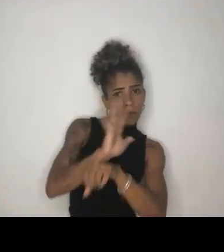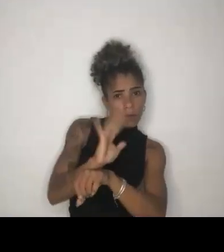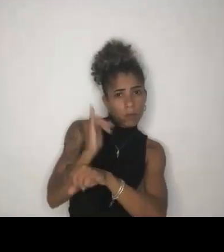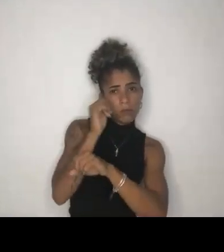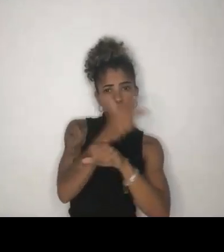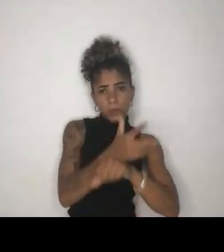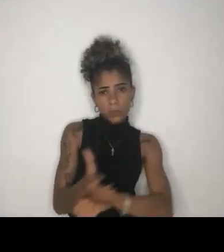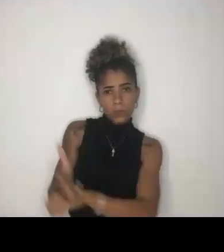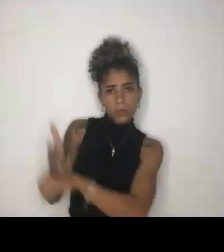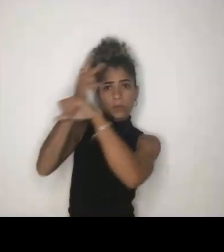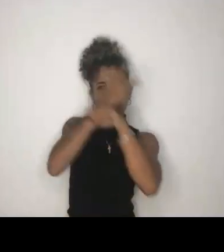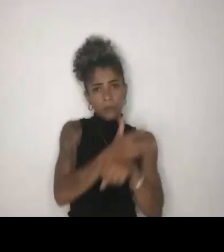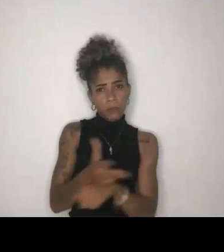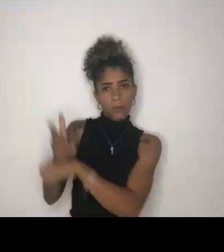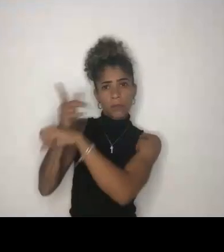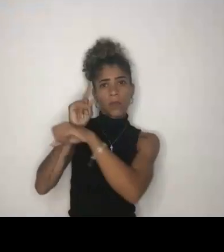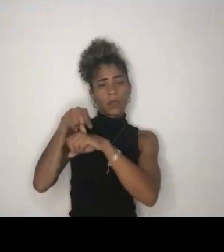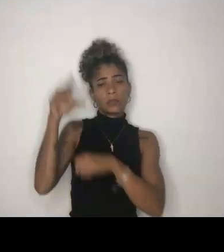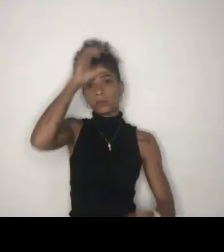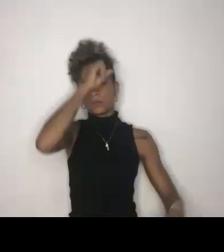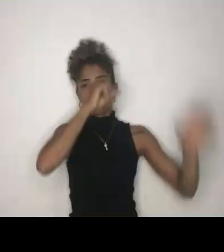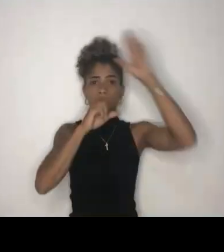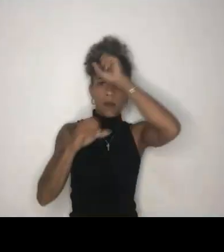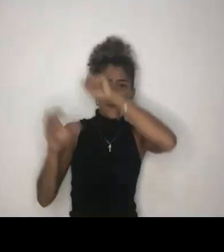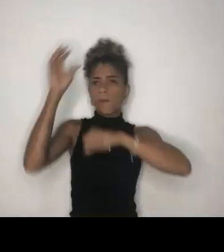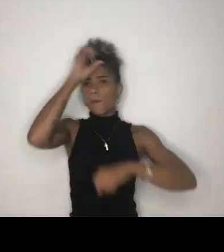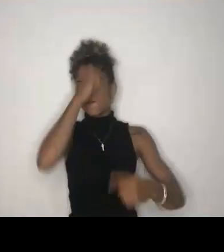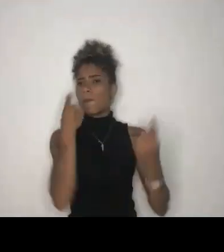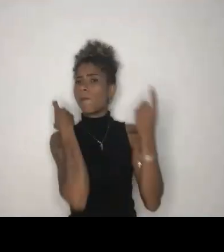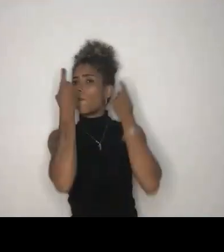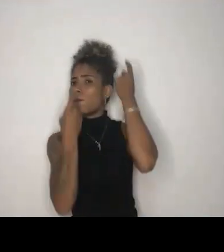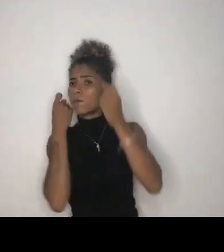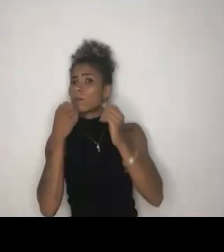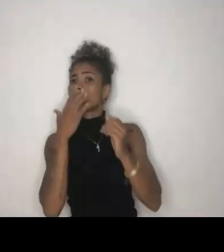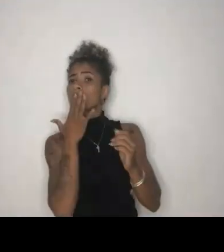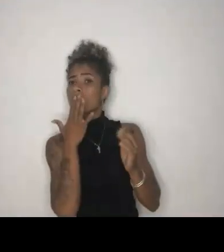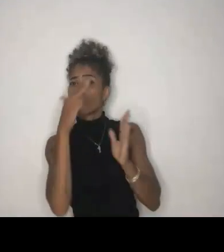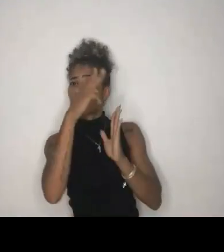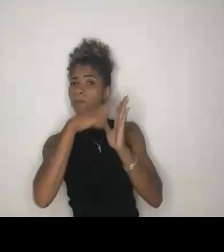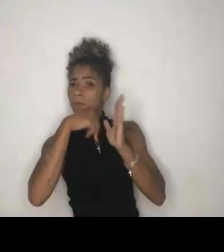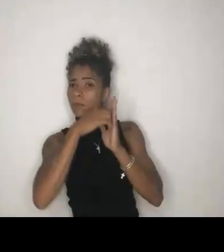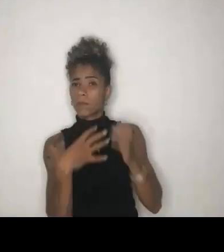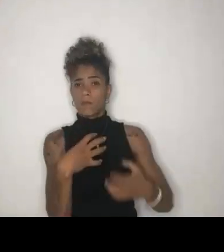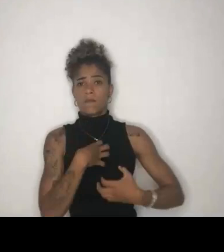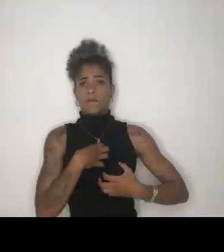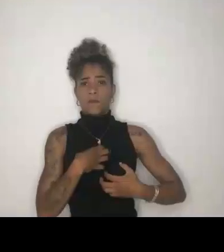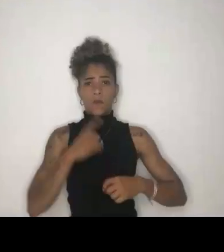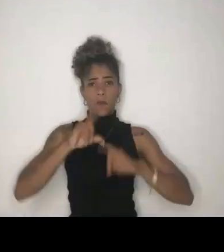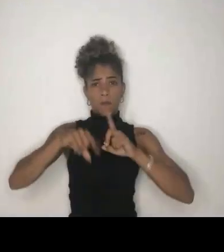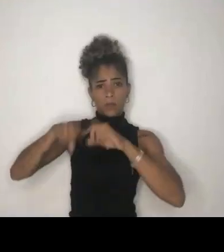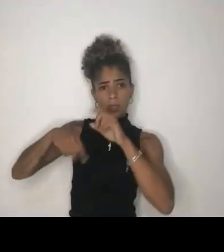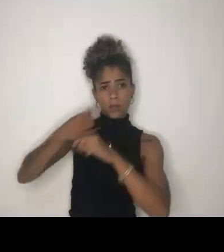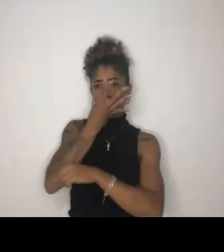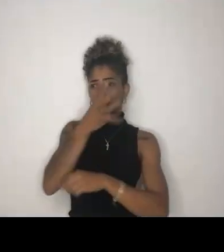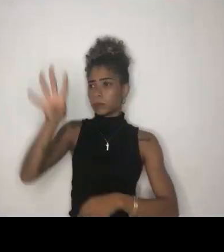trabalhar todo esse aprendizado eu comecei a me preocupar com a paleta de cor com sentido dos objetos do dressing